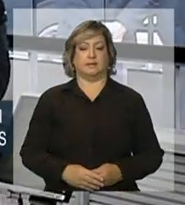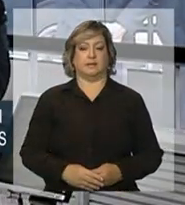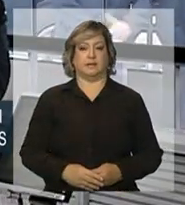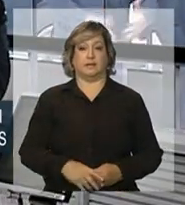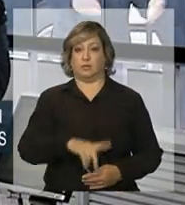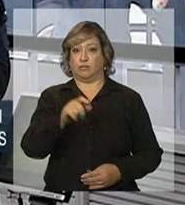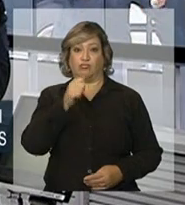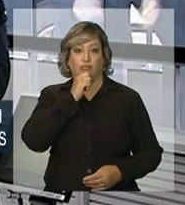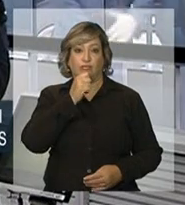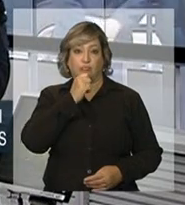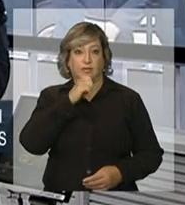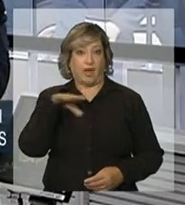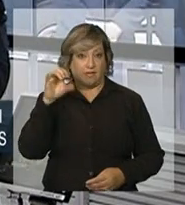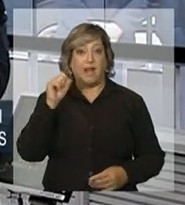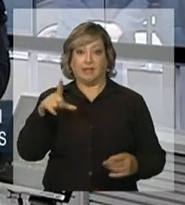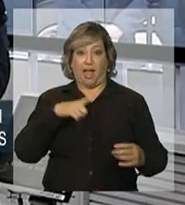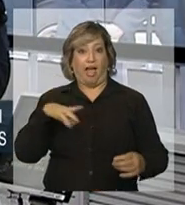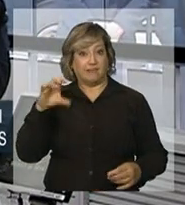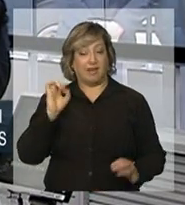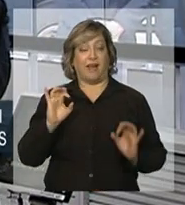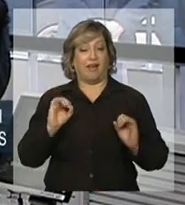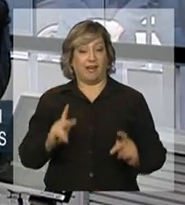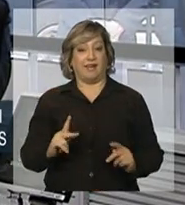Não estão. Ah, estão?